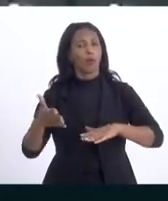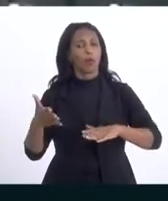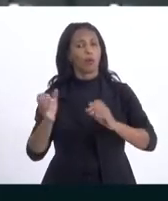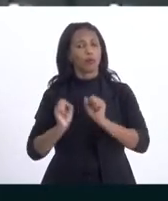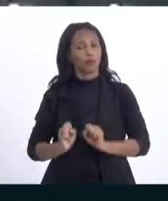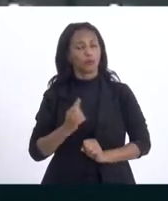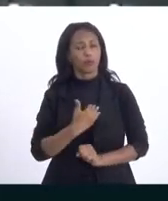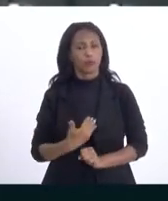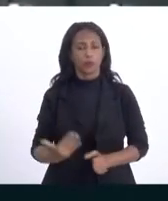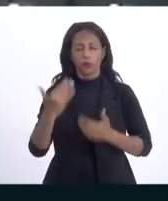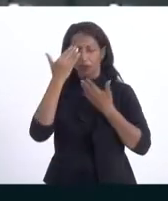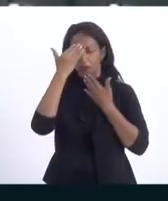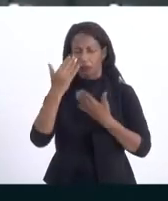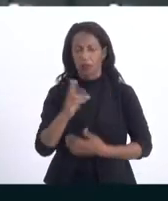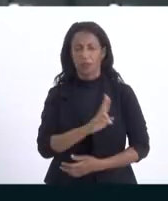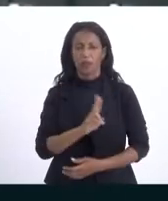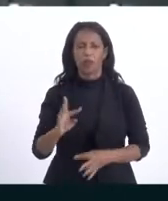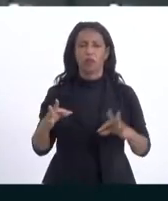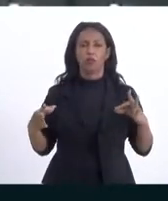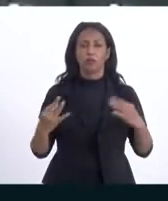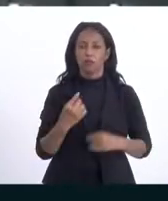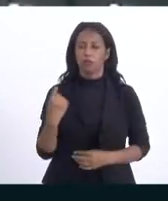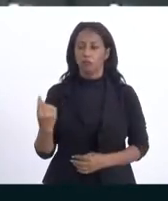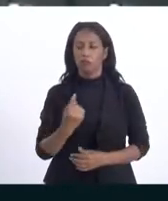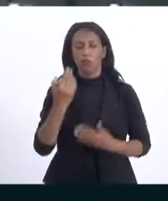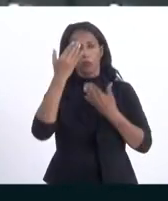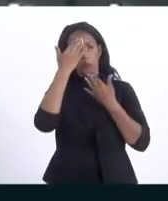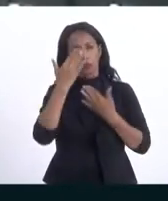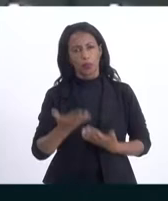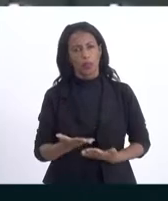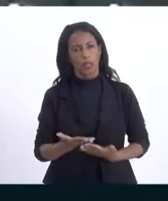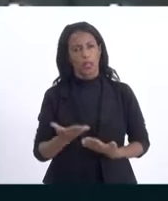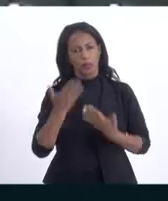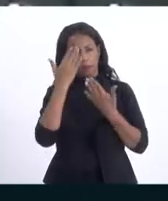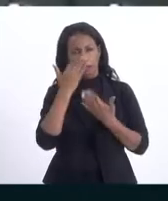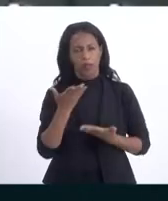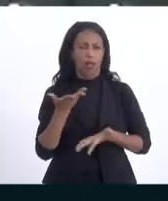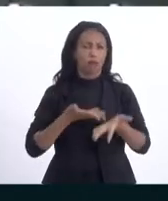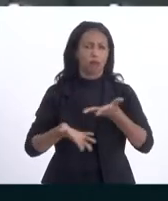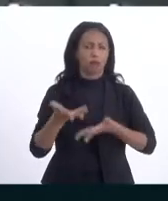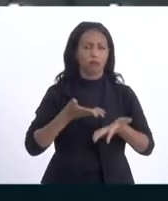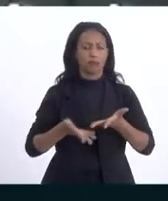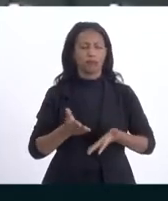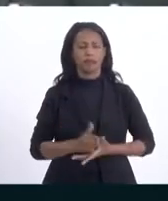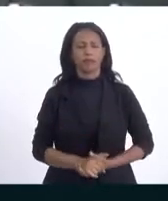queria agradecer em nome de todos nós aí, muito obrigado, obrigado pela participação.